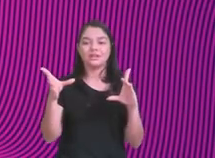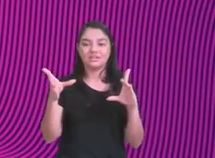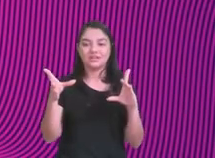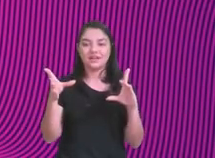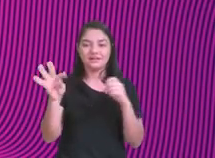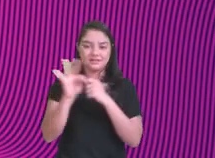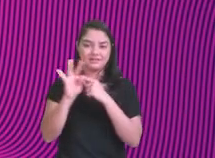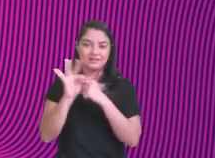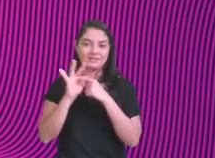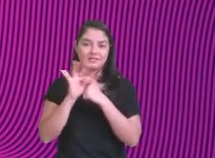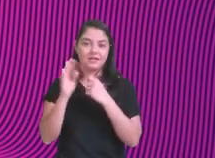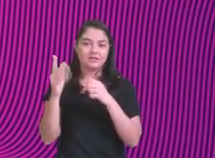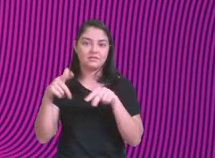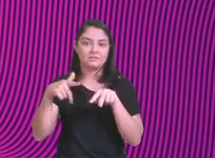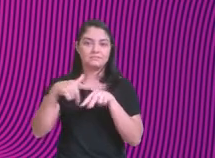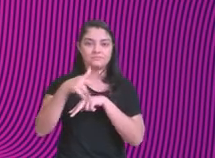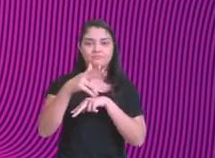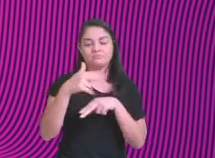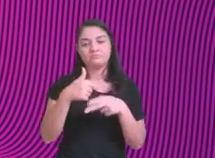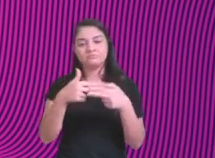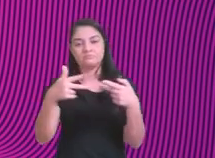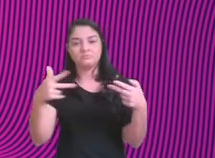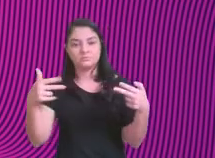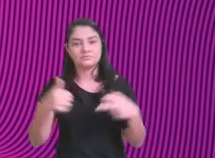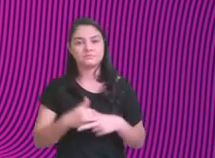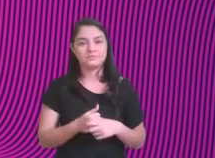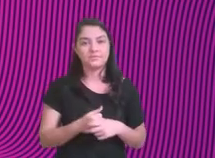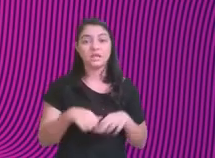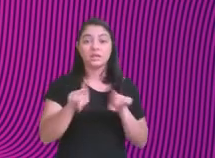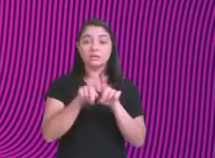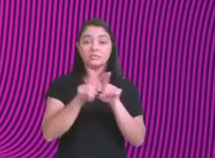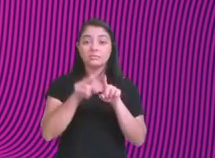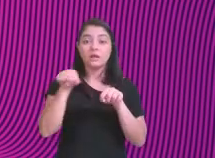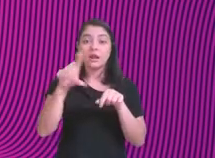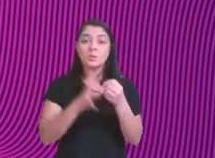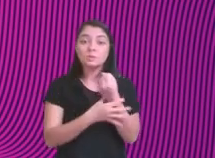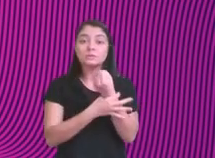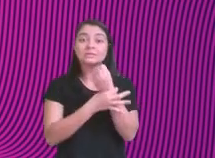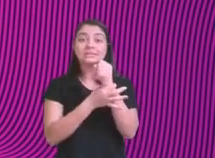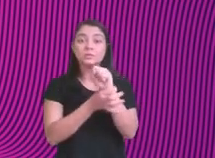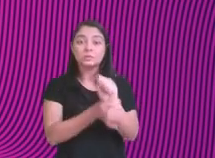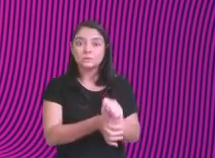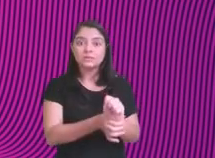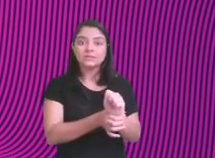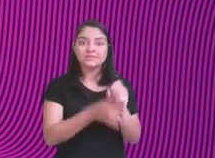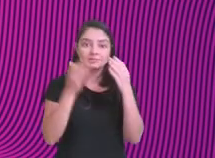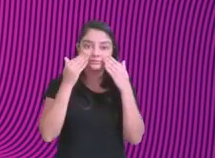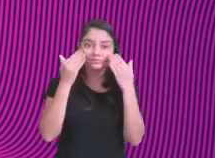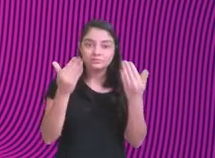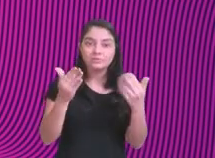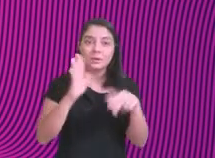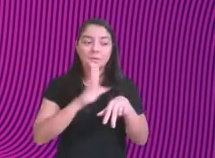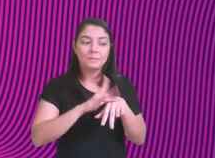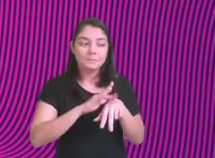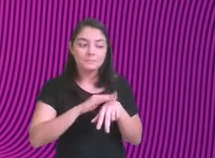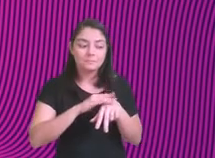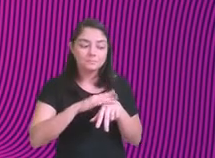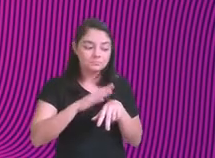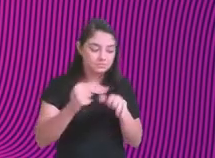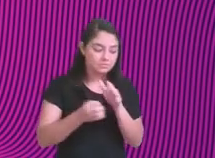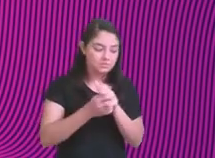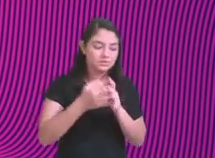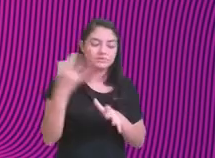técnica, executarmos a técnica com segurança e oferecermos para os nossos pacientes o